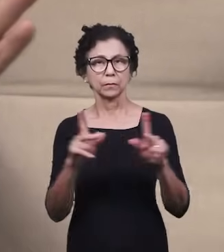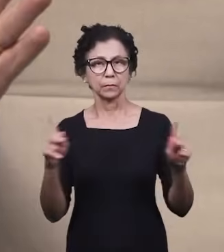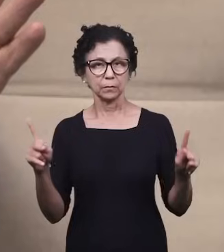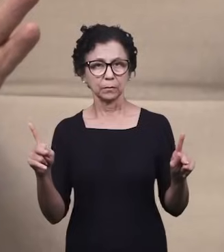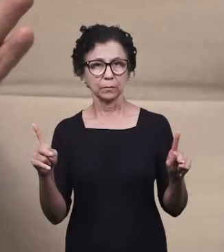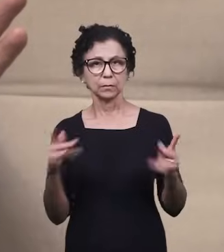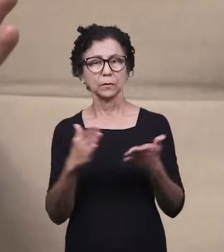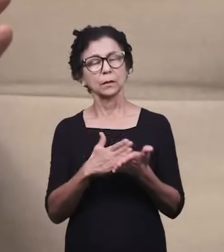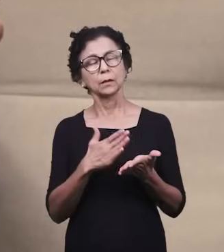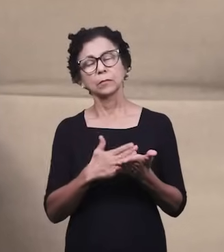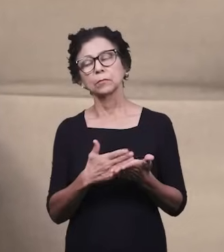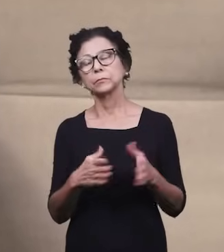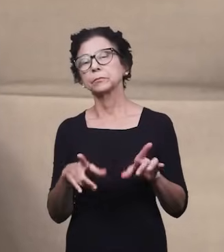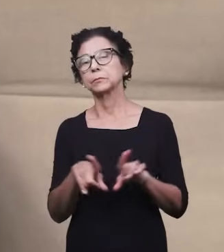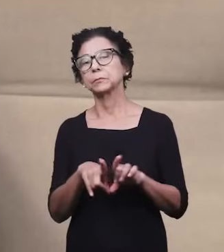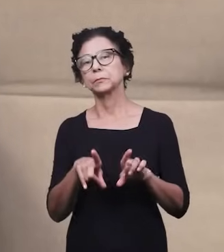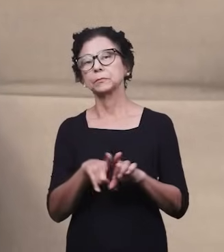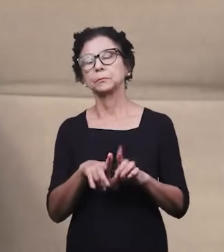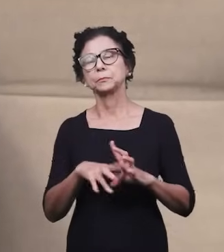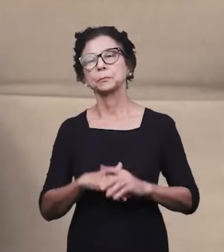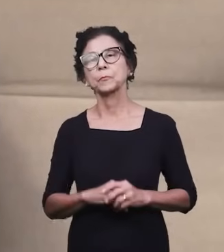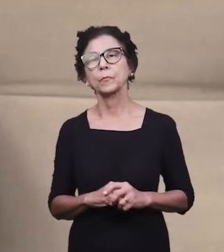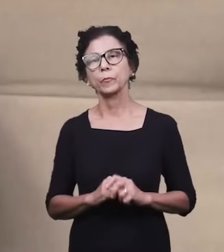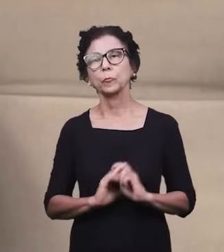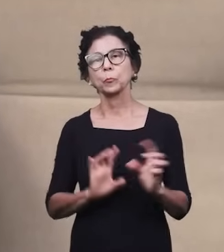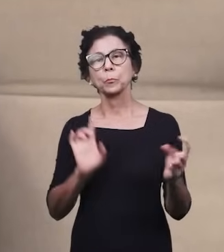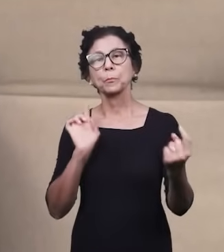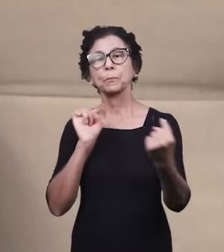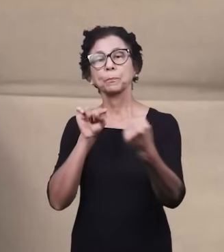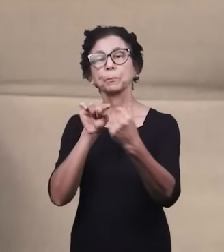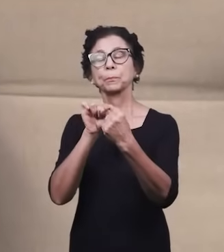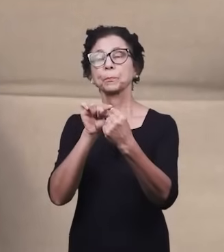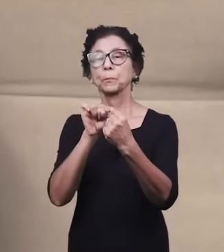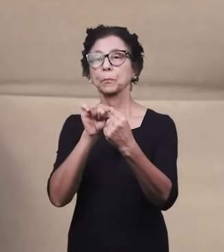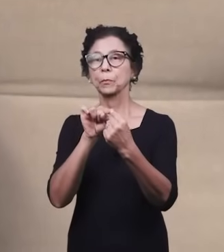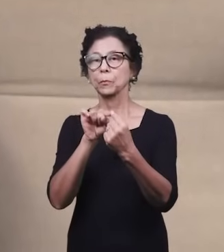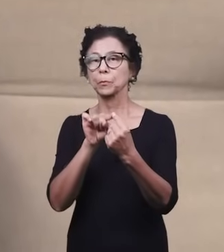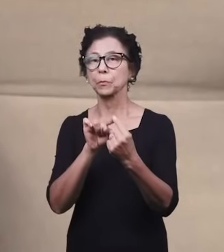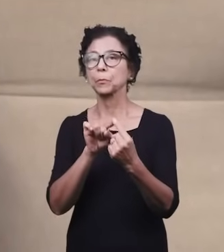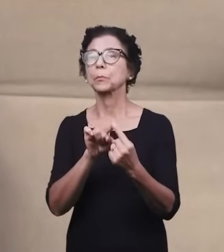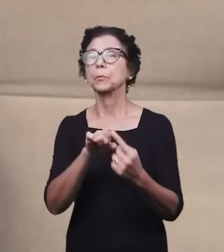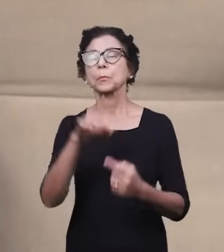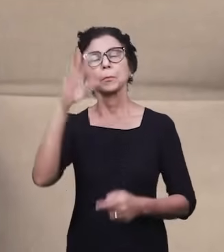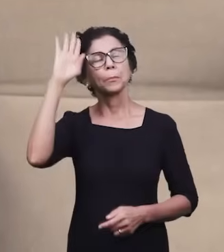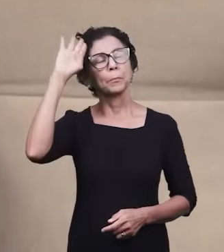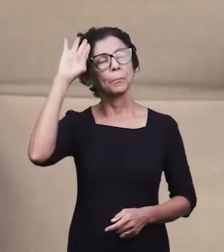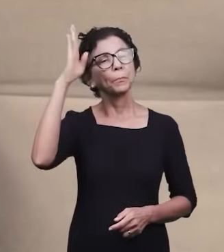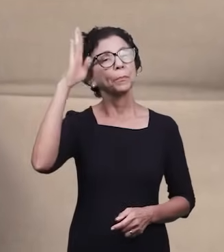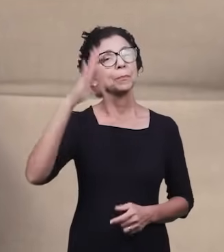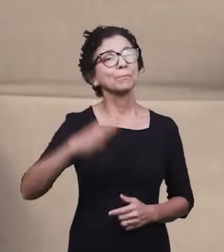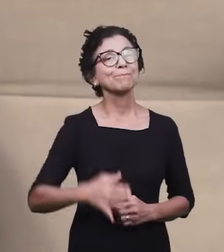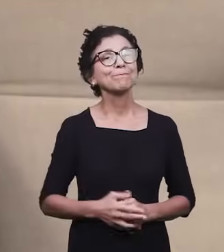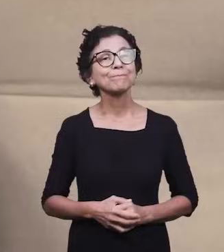é a mesma coisa. O principal objetivo ou propósito